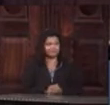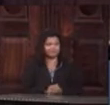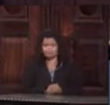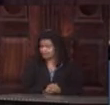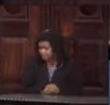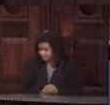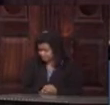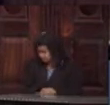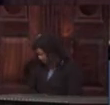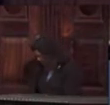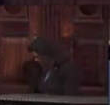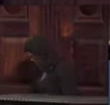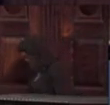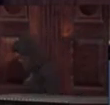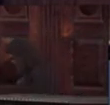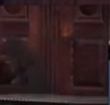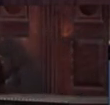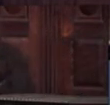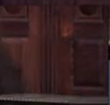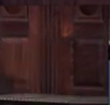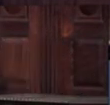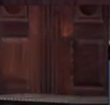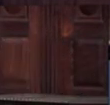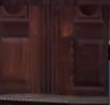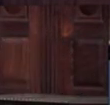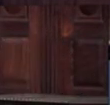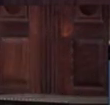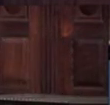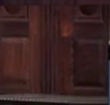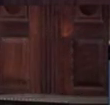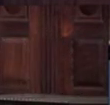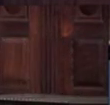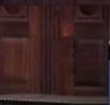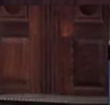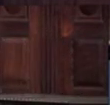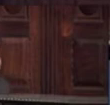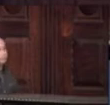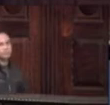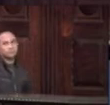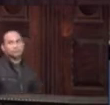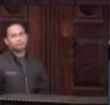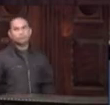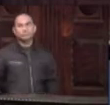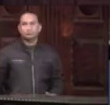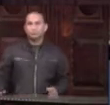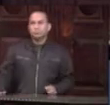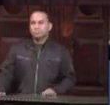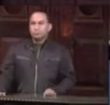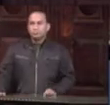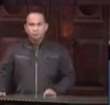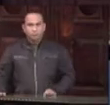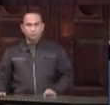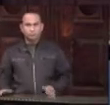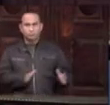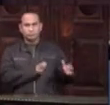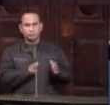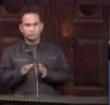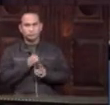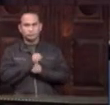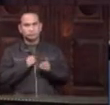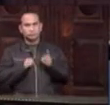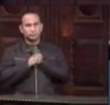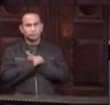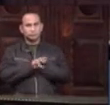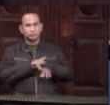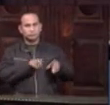sobretudo dizer só a luta social só organização da sociedade civil de diferentes estratos